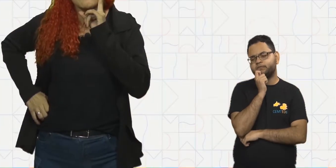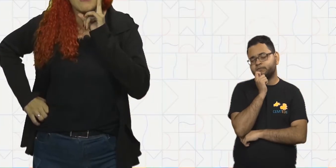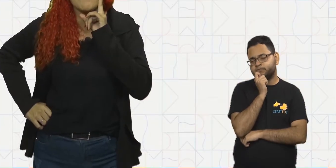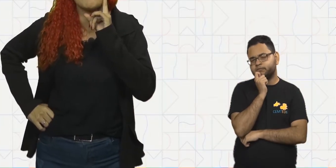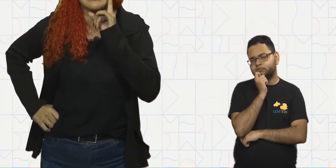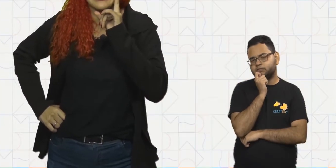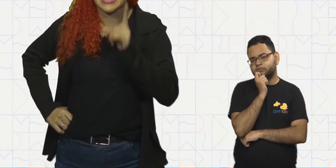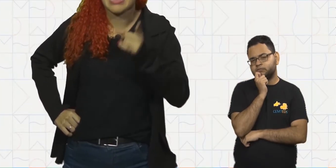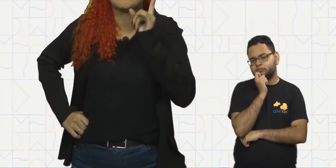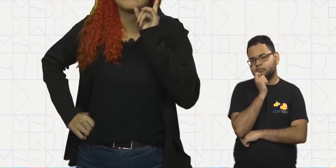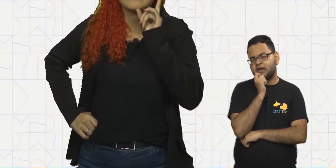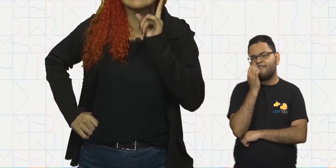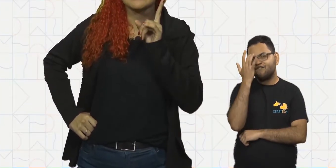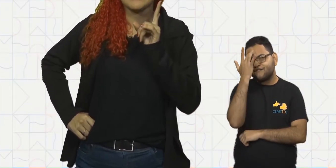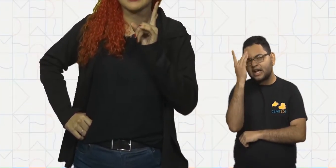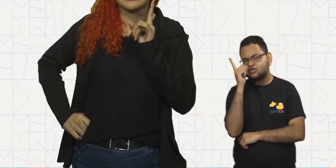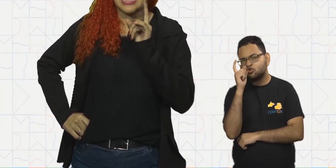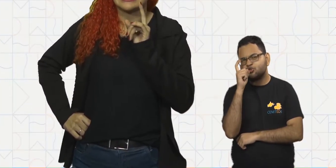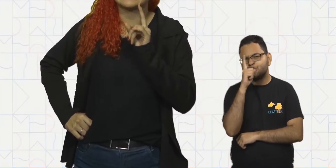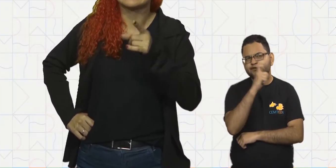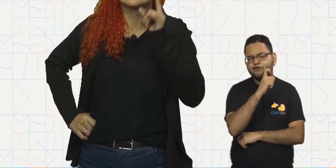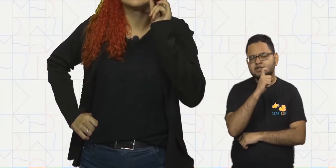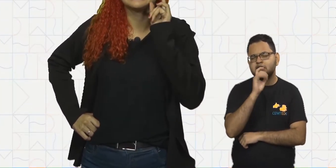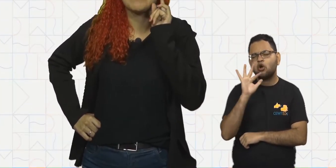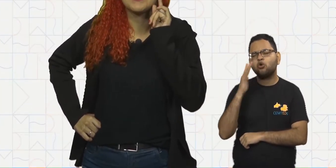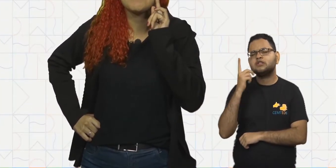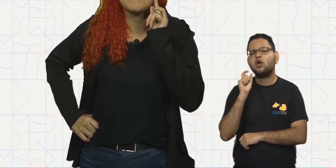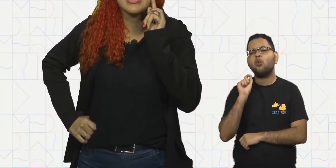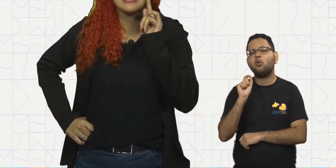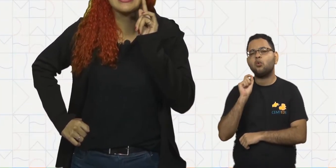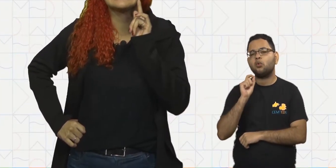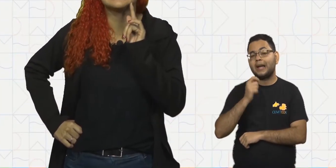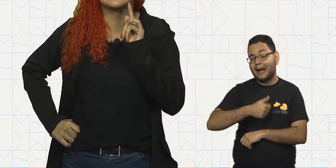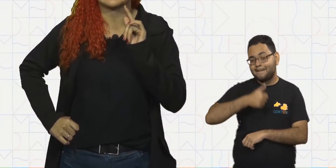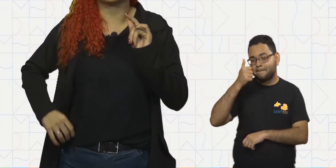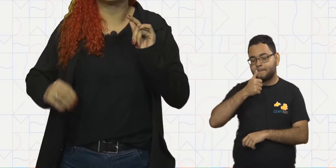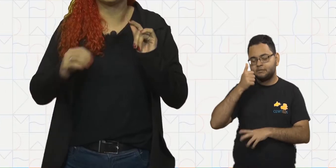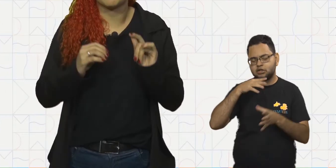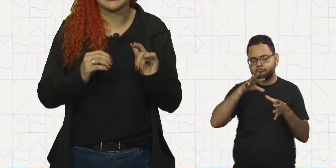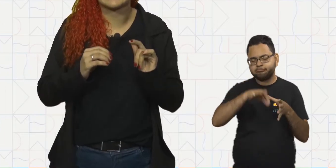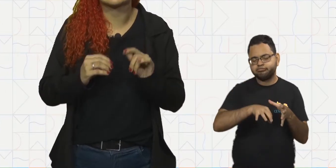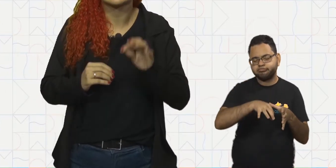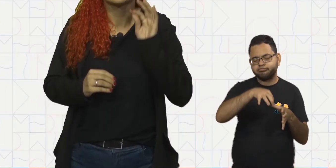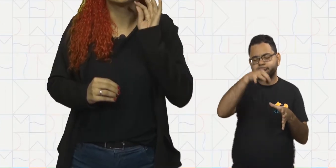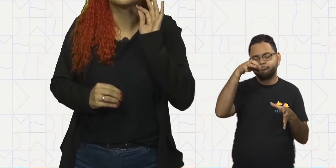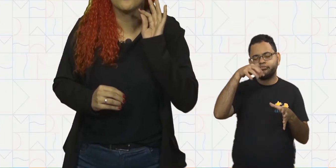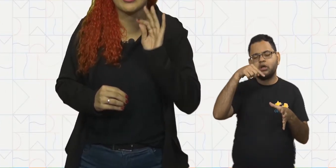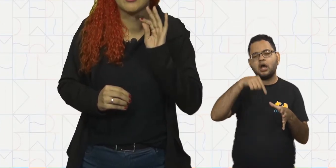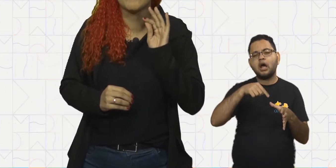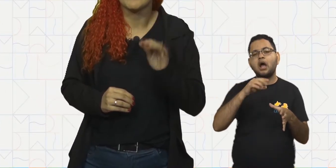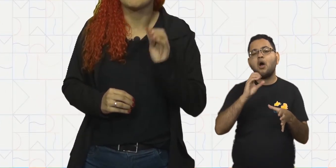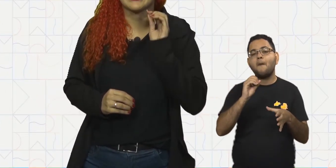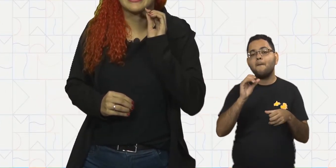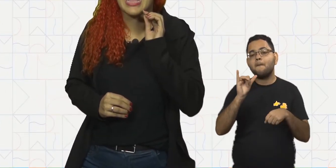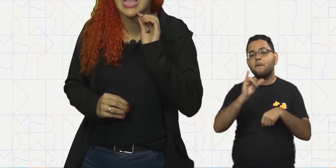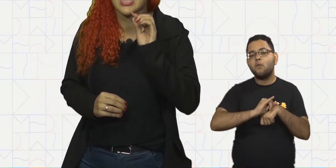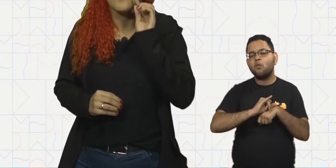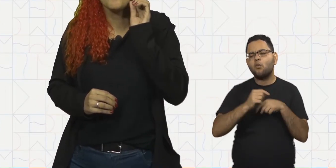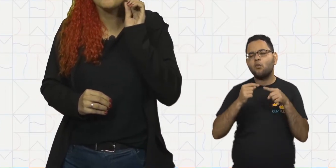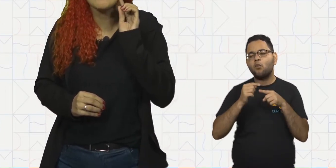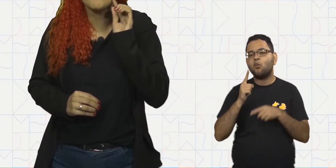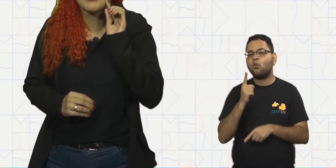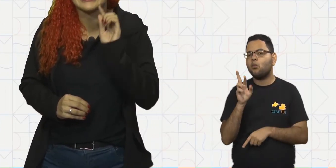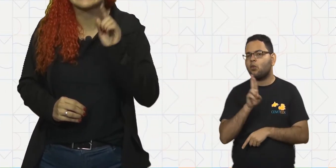comigo Qual é a possibilidade de na primeira retirada de moedas João